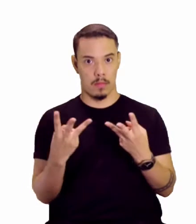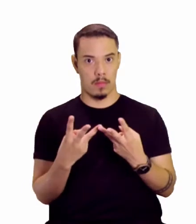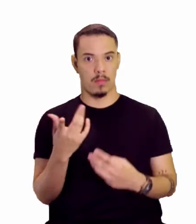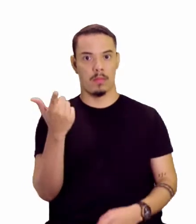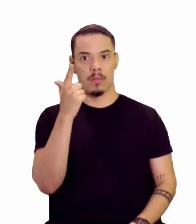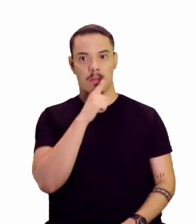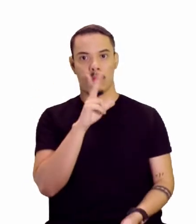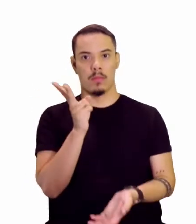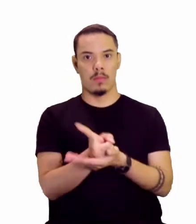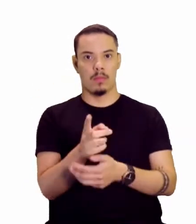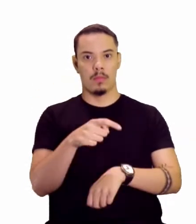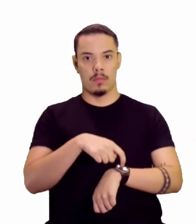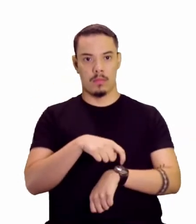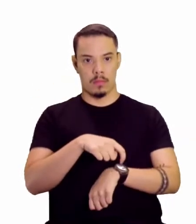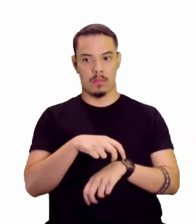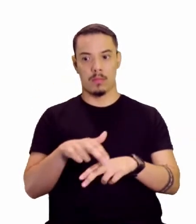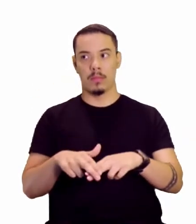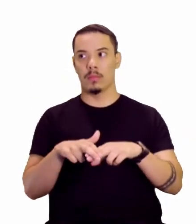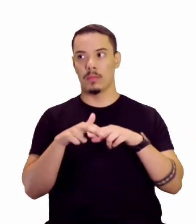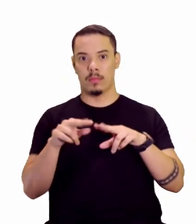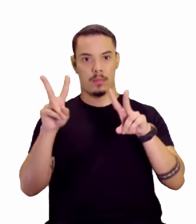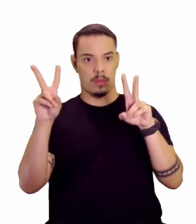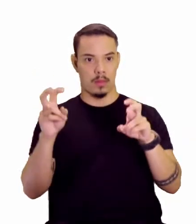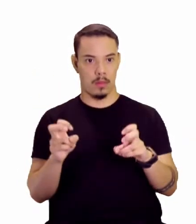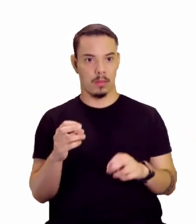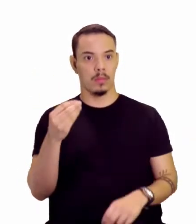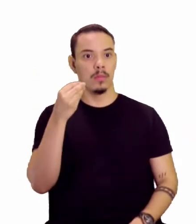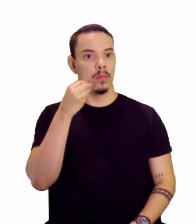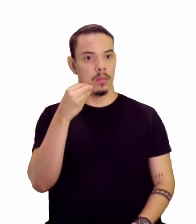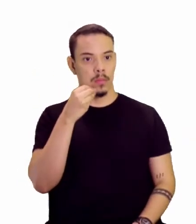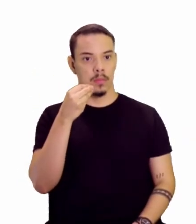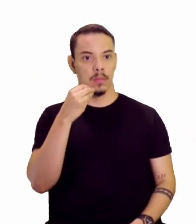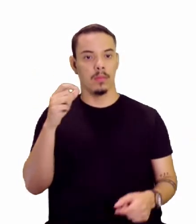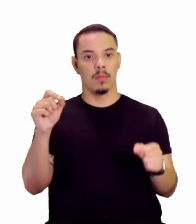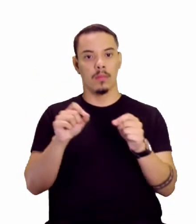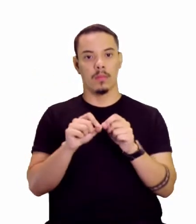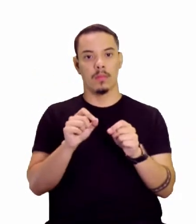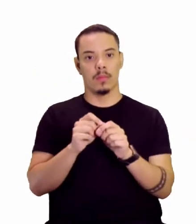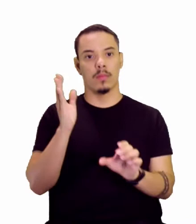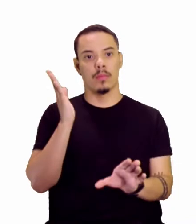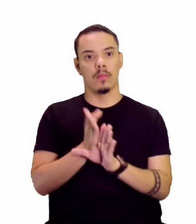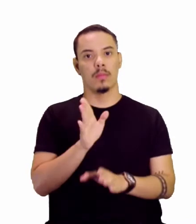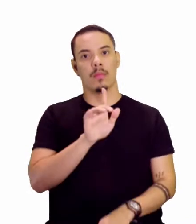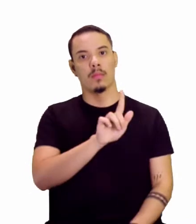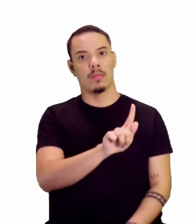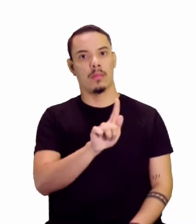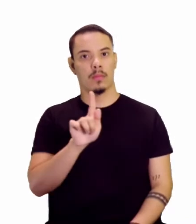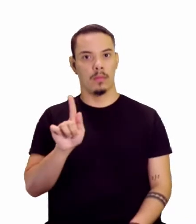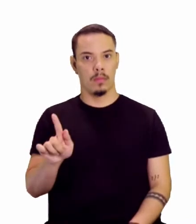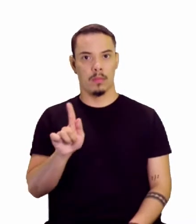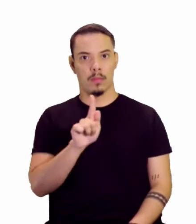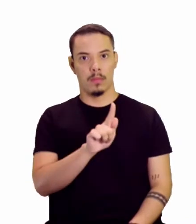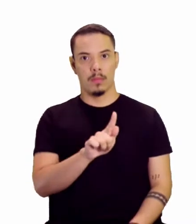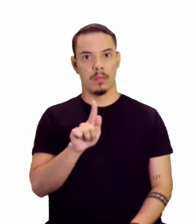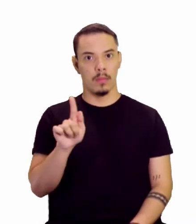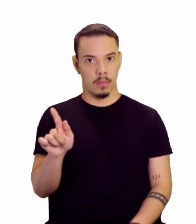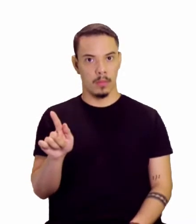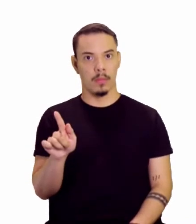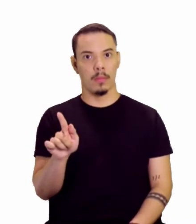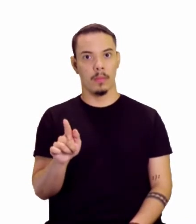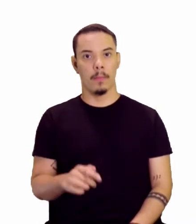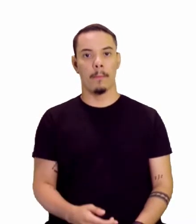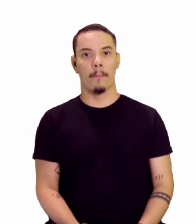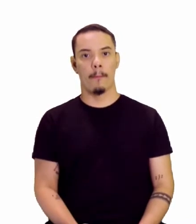mesmo instante. Com relação ao experimento realizado por Galileu, olha bem, ele fez um experimento, Aristóteles só